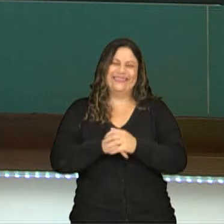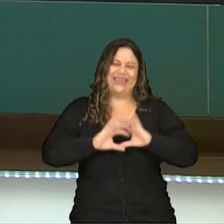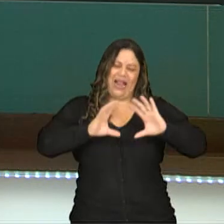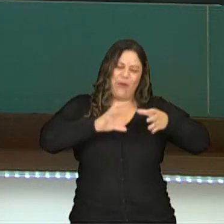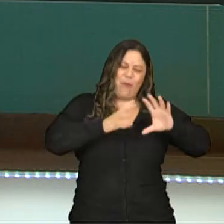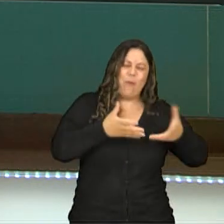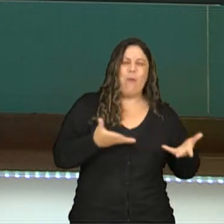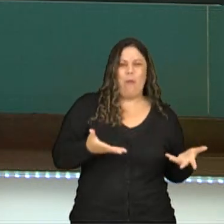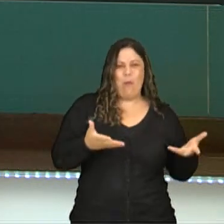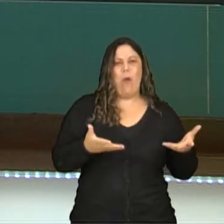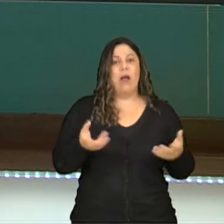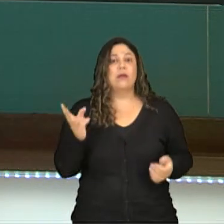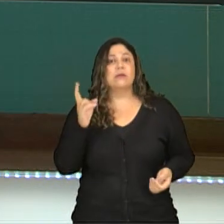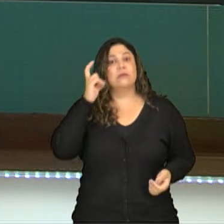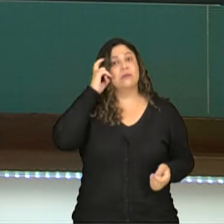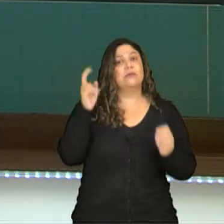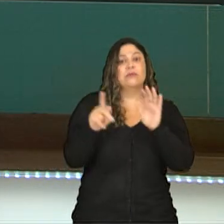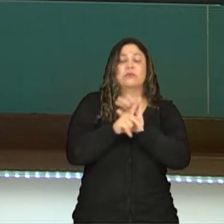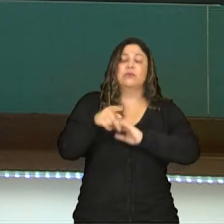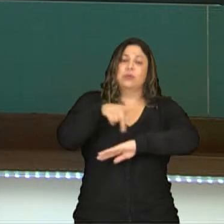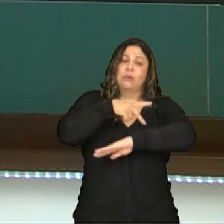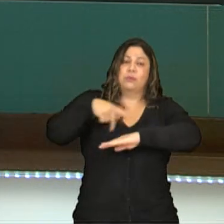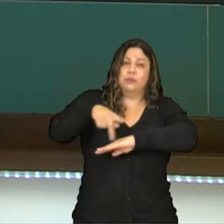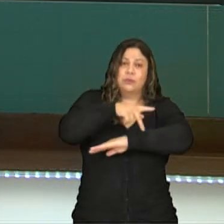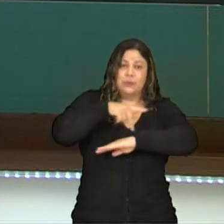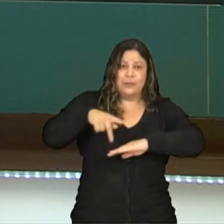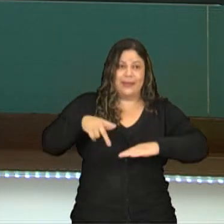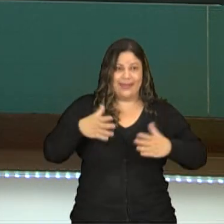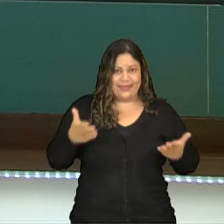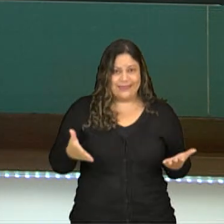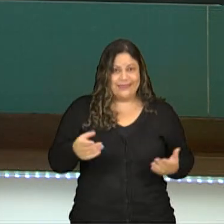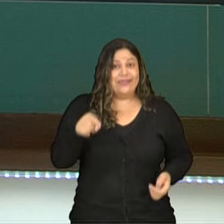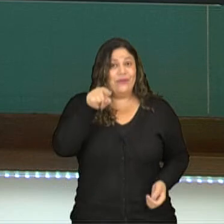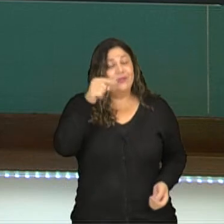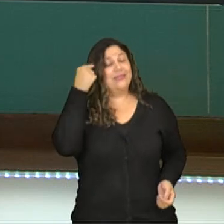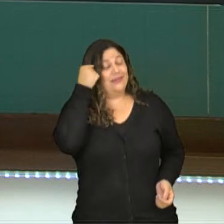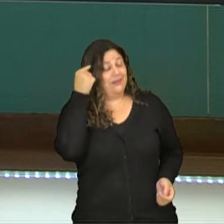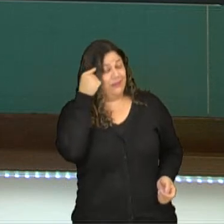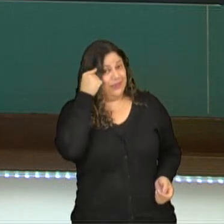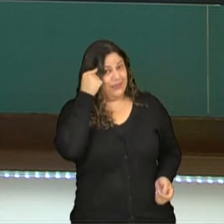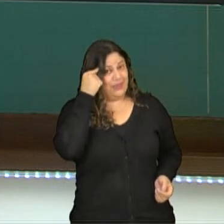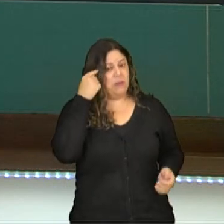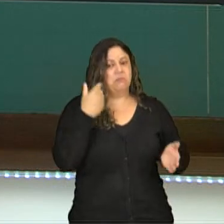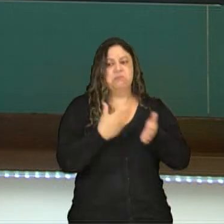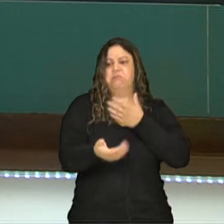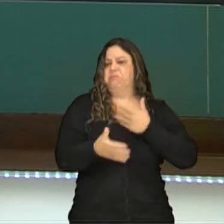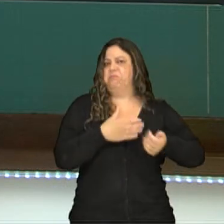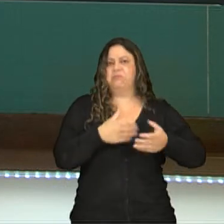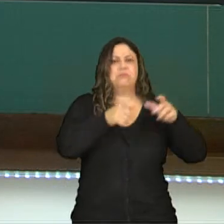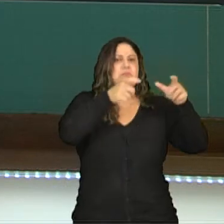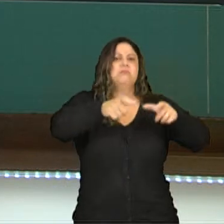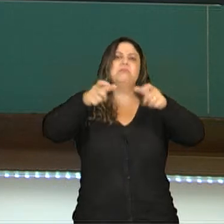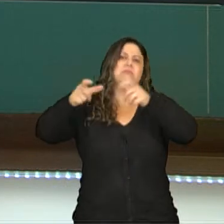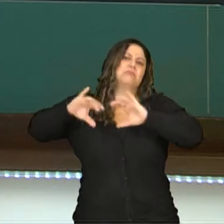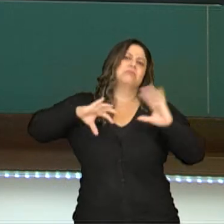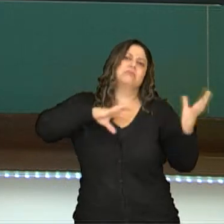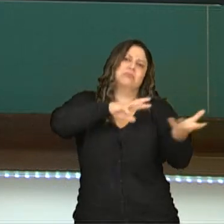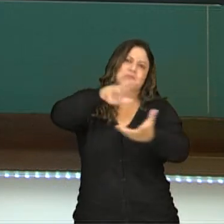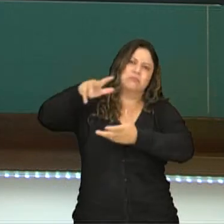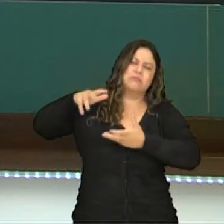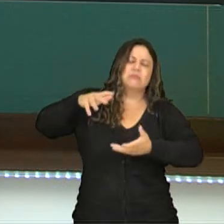exceções, mas é uma cultura do nosso país, tá? Então, vocês vão pensar em qualquer lugar do mundo, né? E vocês